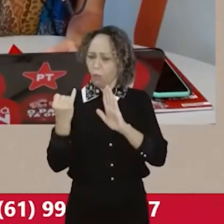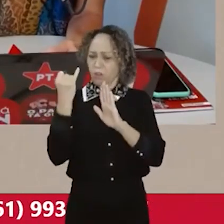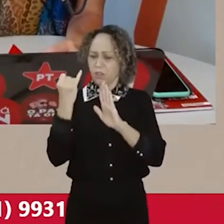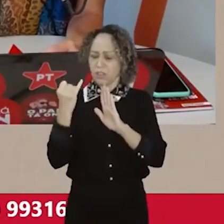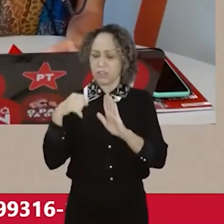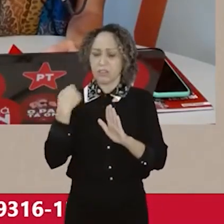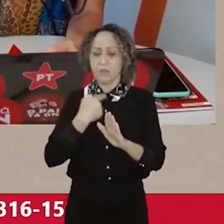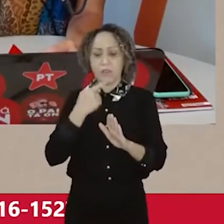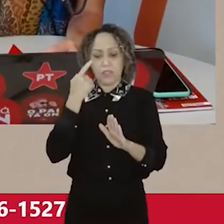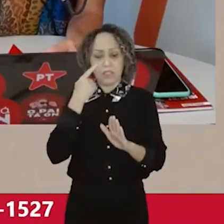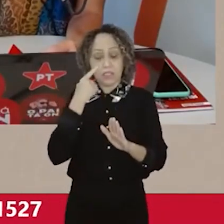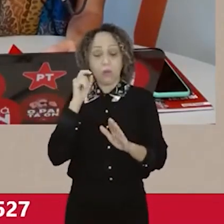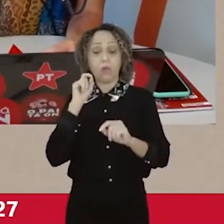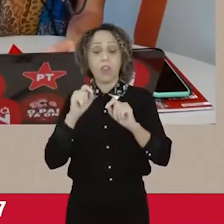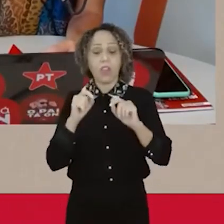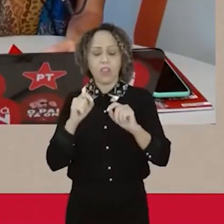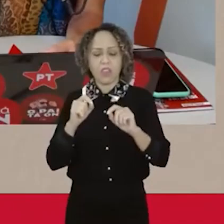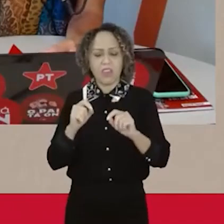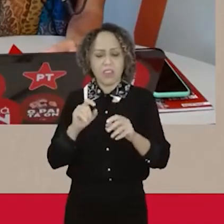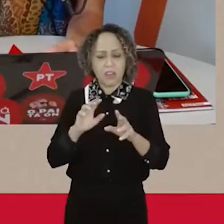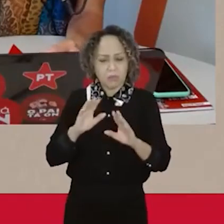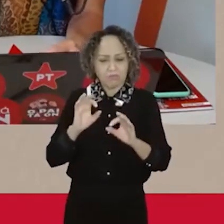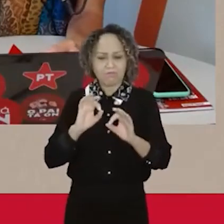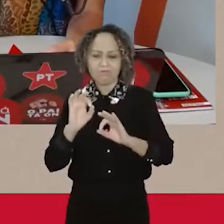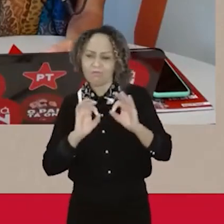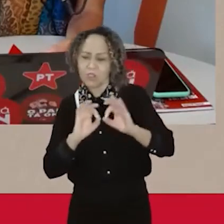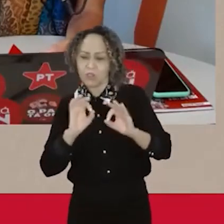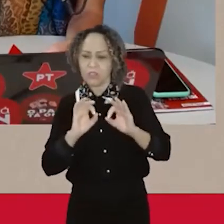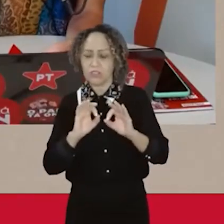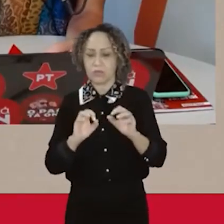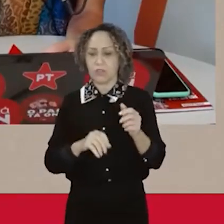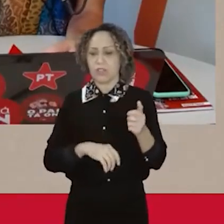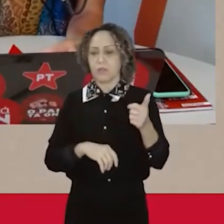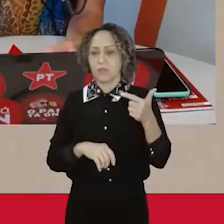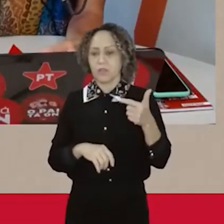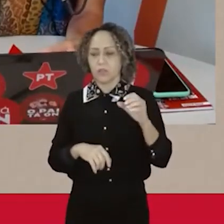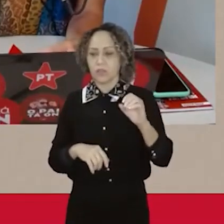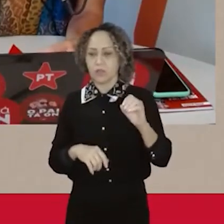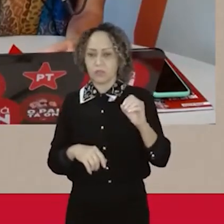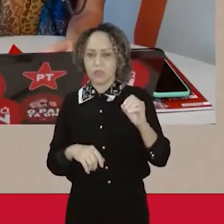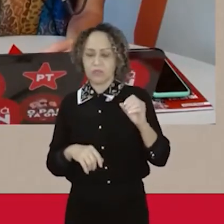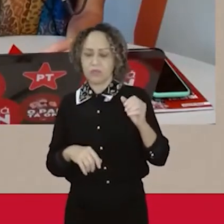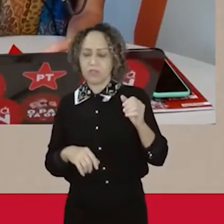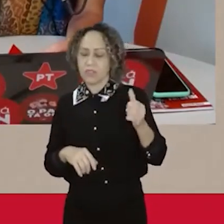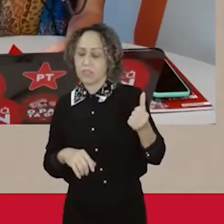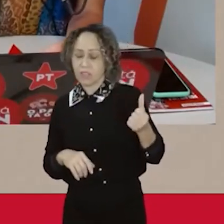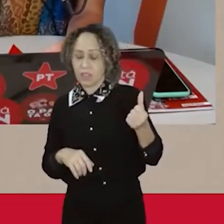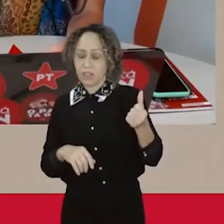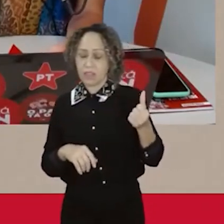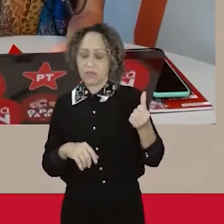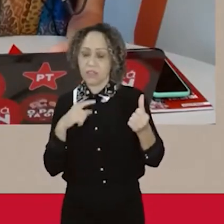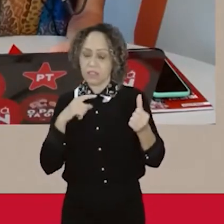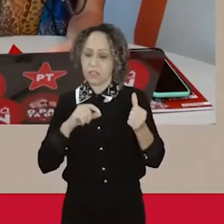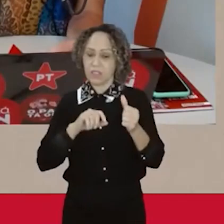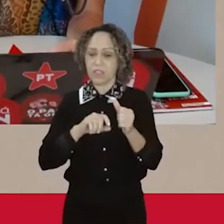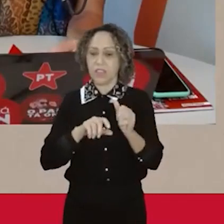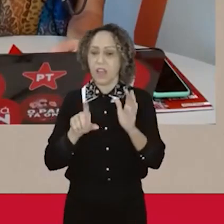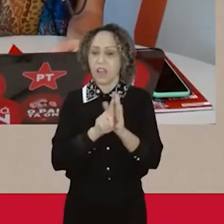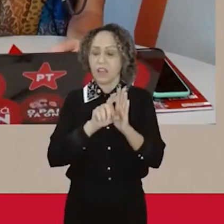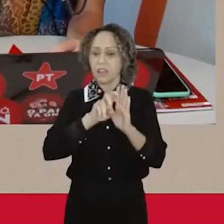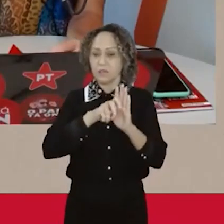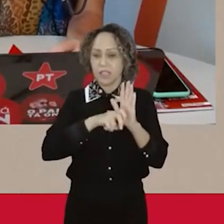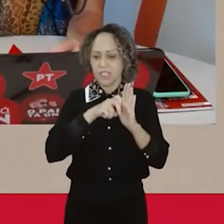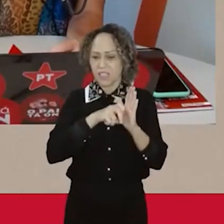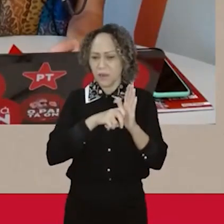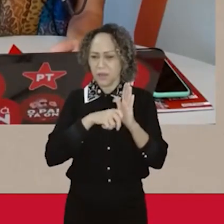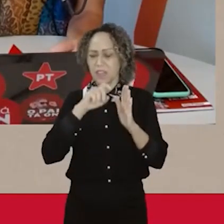Em 2006 você tem a Lei Maria da Penha, em 2015 você tem a do feminicídio, quer dizer, isso foi uma construção política nessa